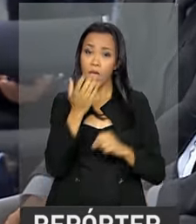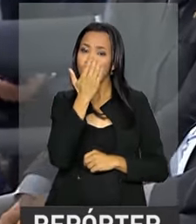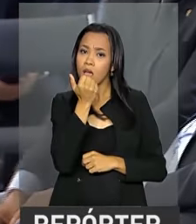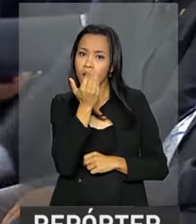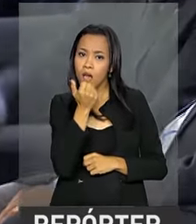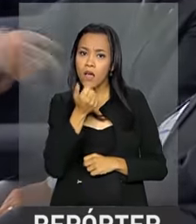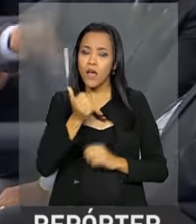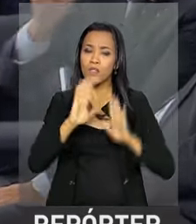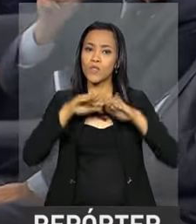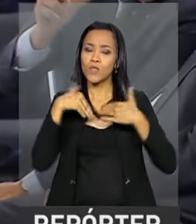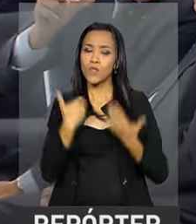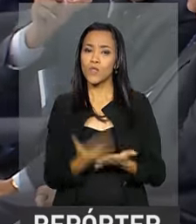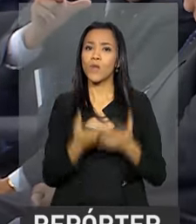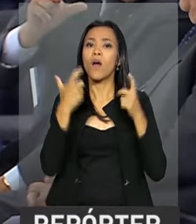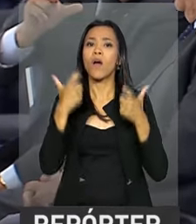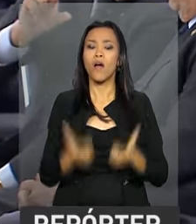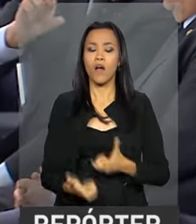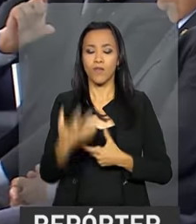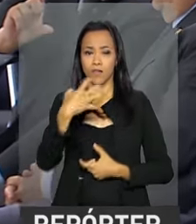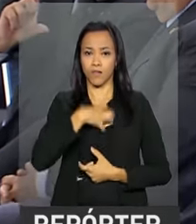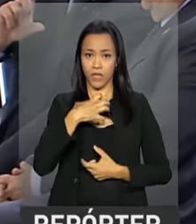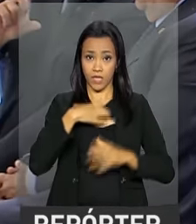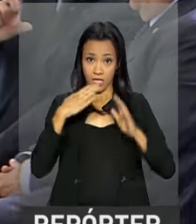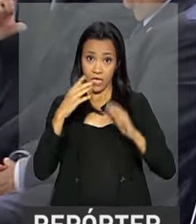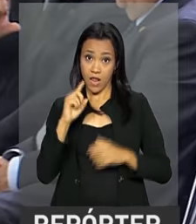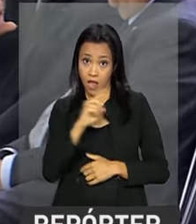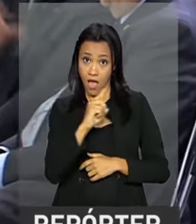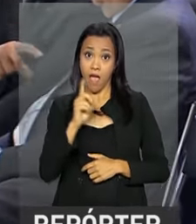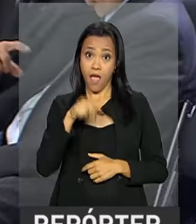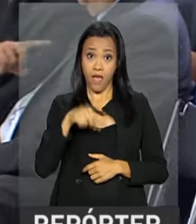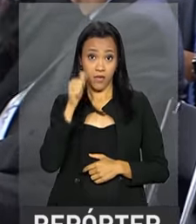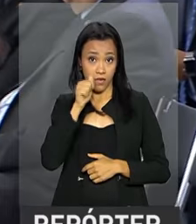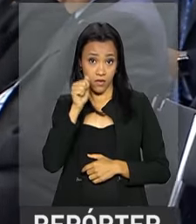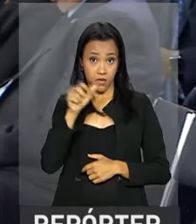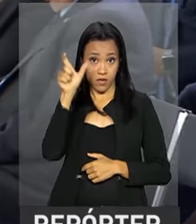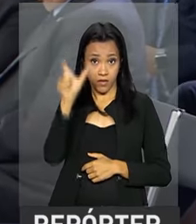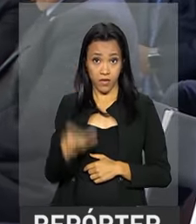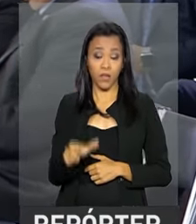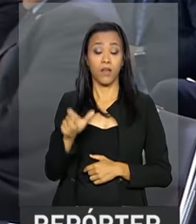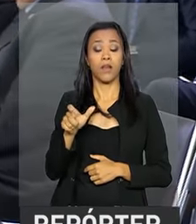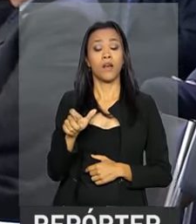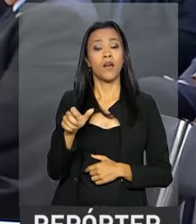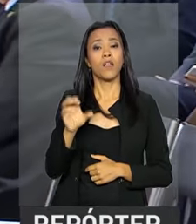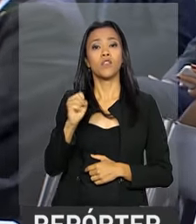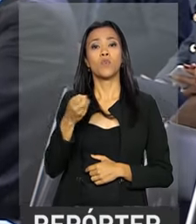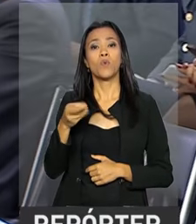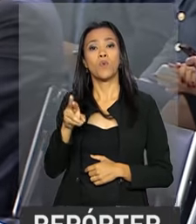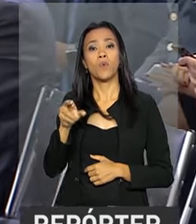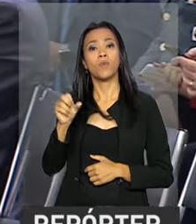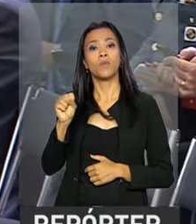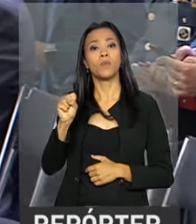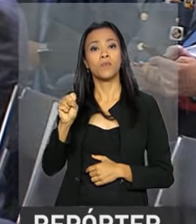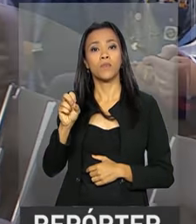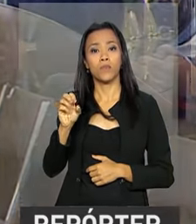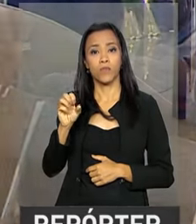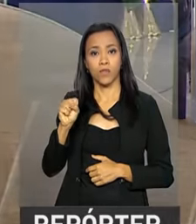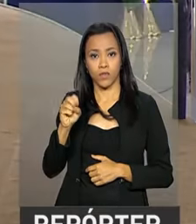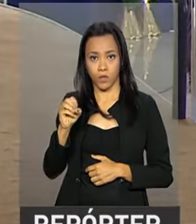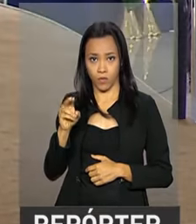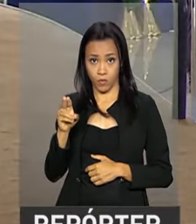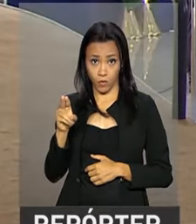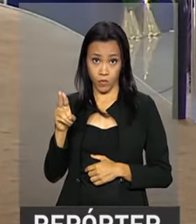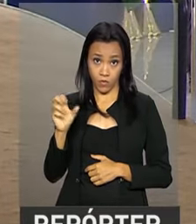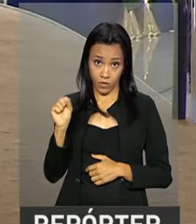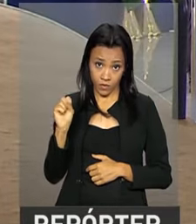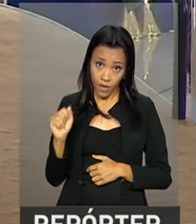escolas públicas da Bahia. Dejanira de Souza, merendeira de Salvador, capital do estado, vai apresentar o abará de aipim com